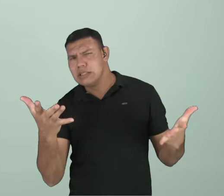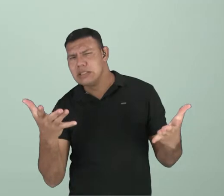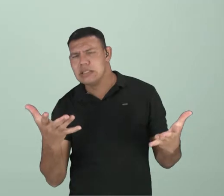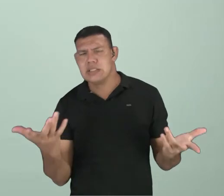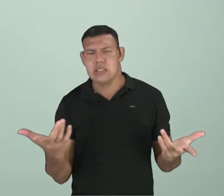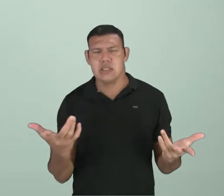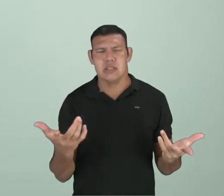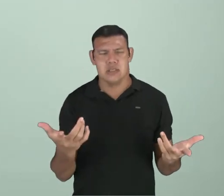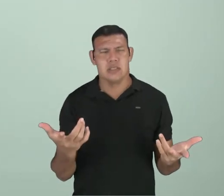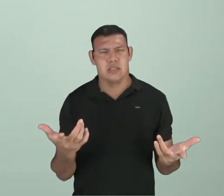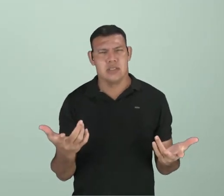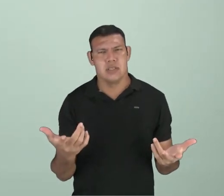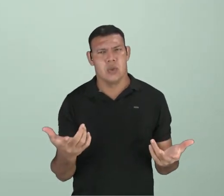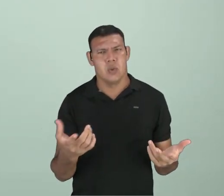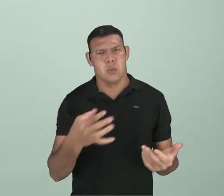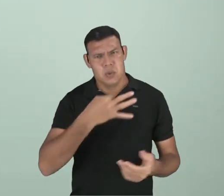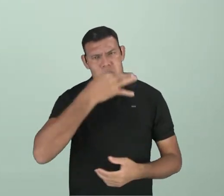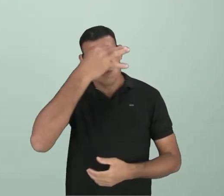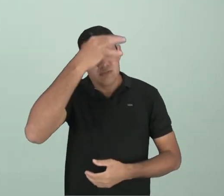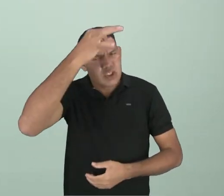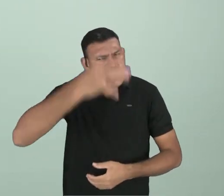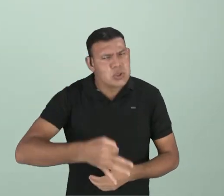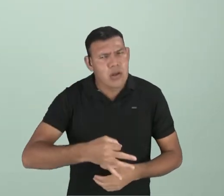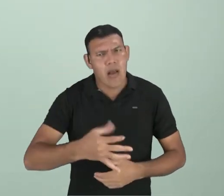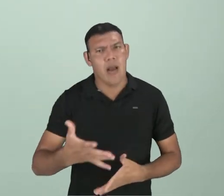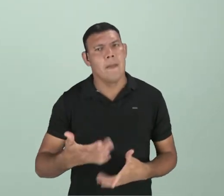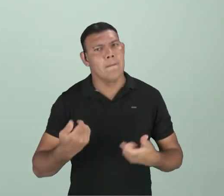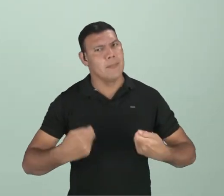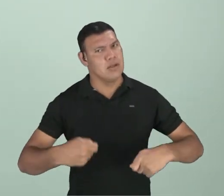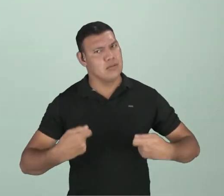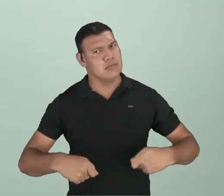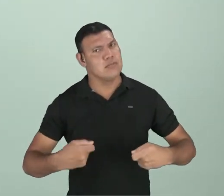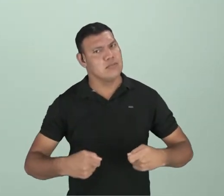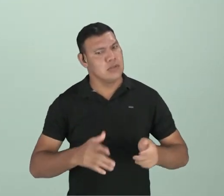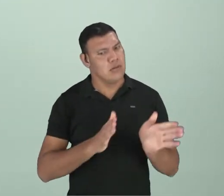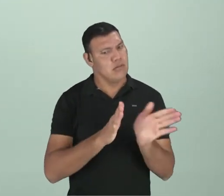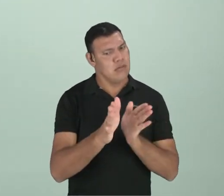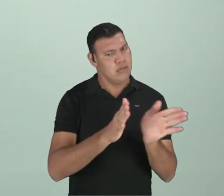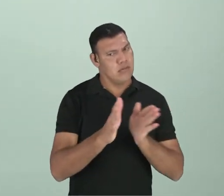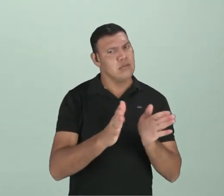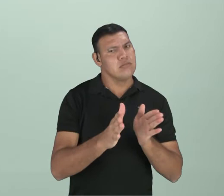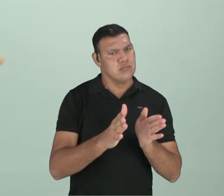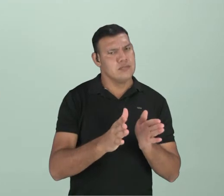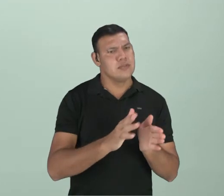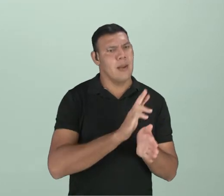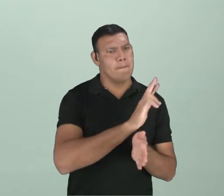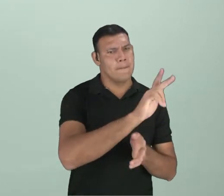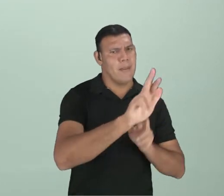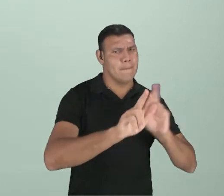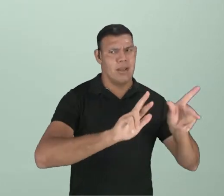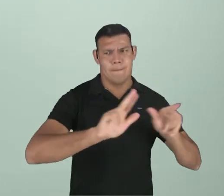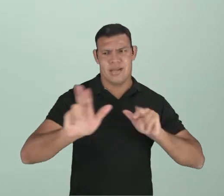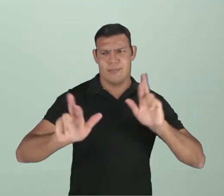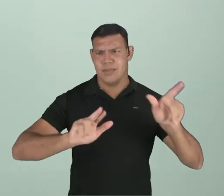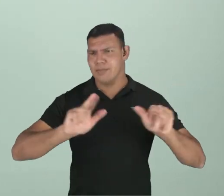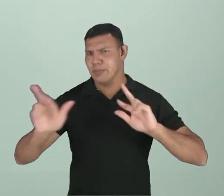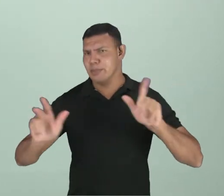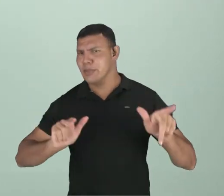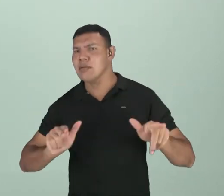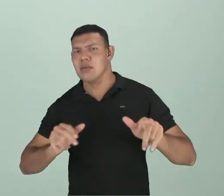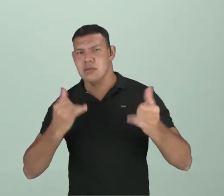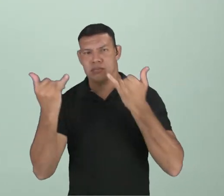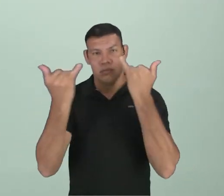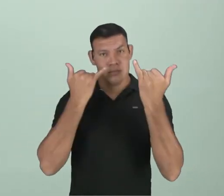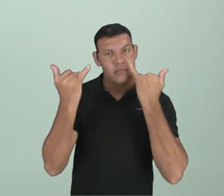ele ter a sua opinião formada, ele tem que ter acesso a várias informações, né? Então, o entendimento